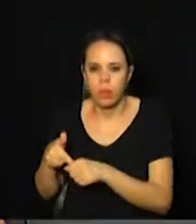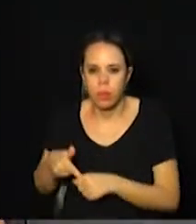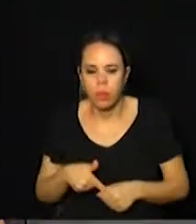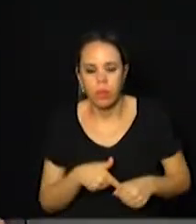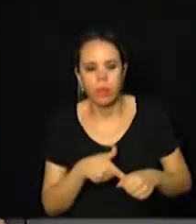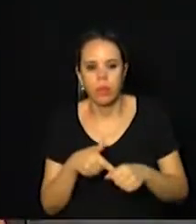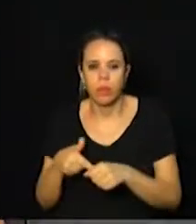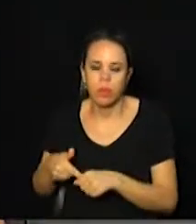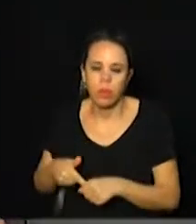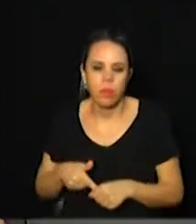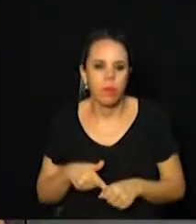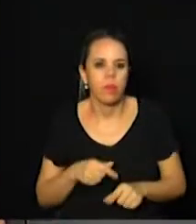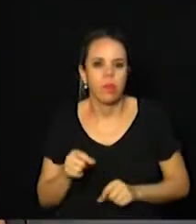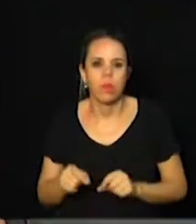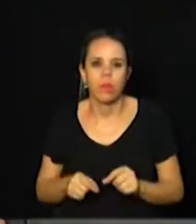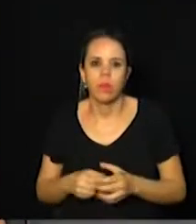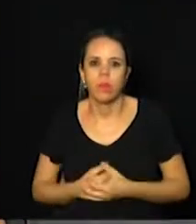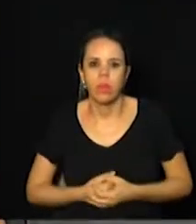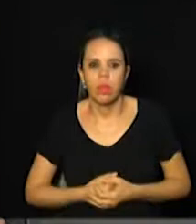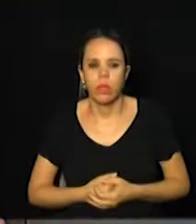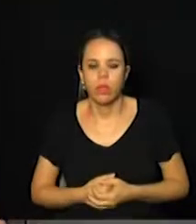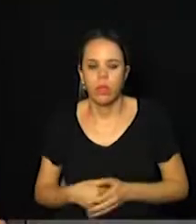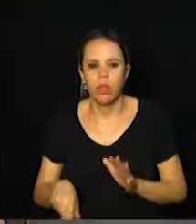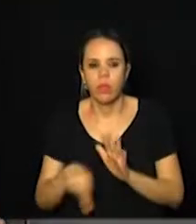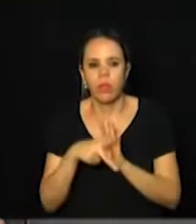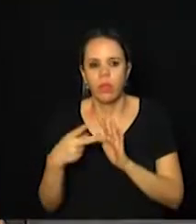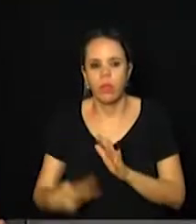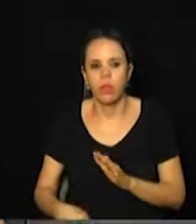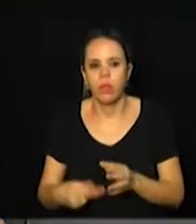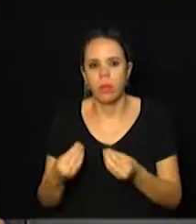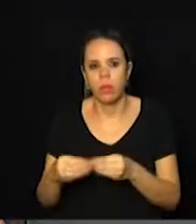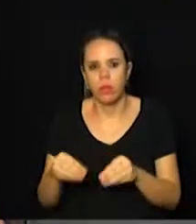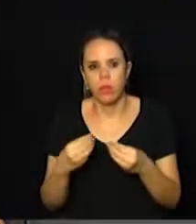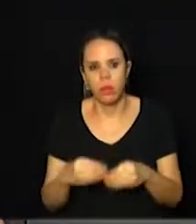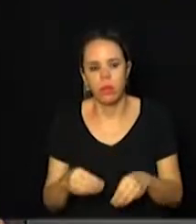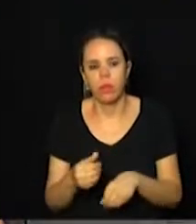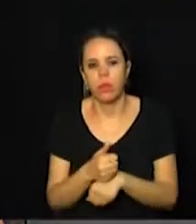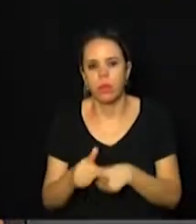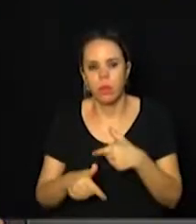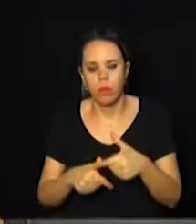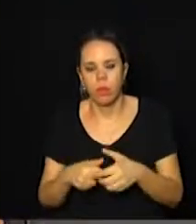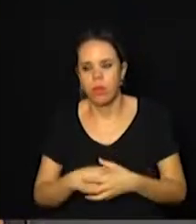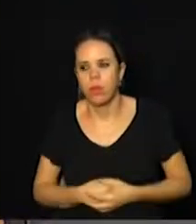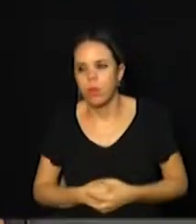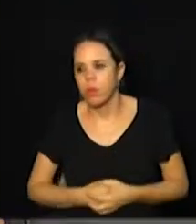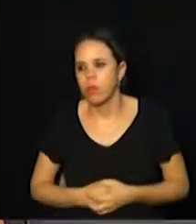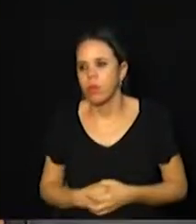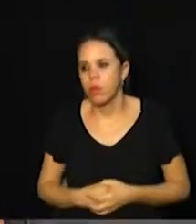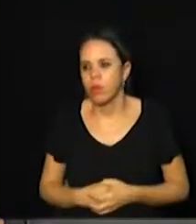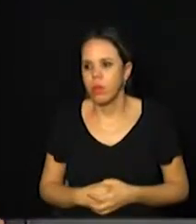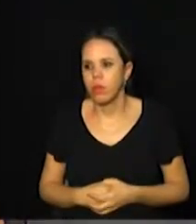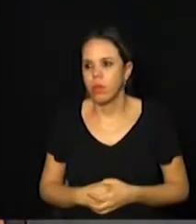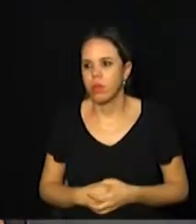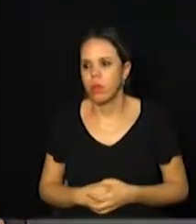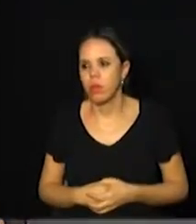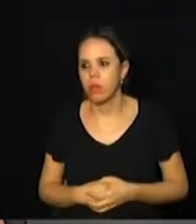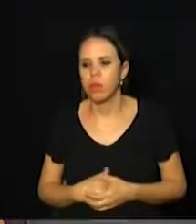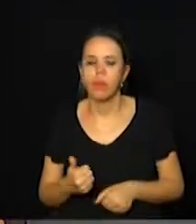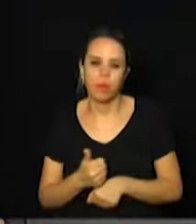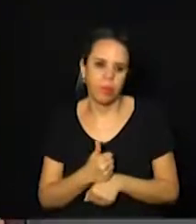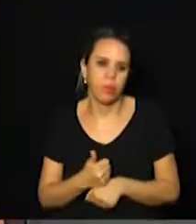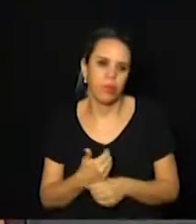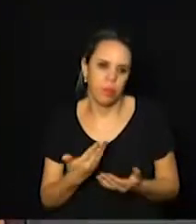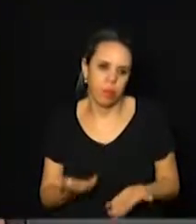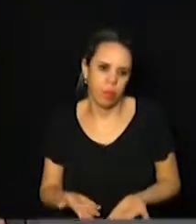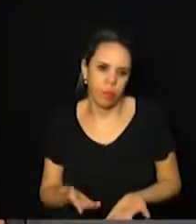o que diz respeito à própria precarização desse trabalho é uma categoria